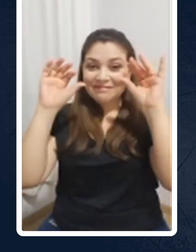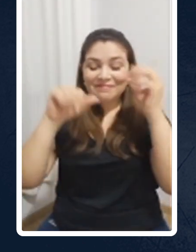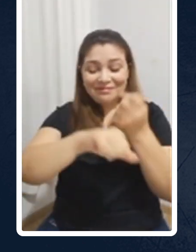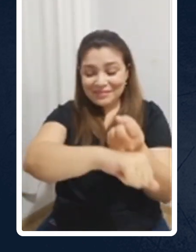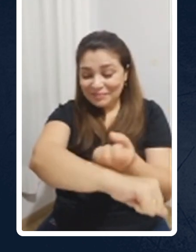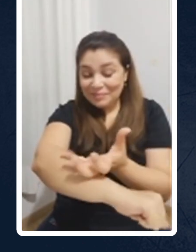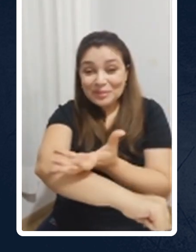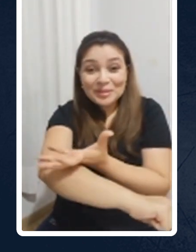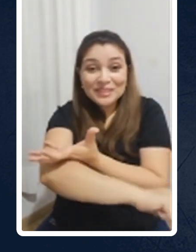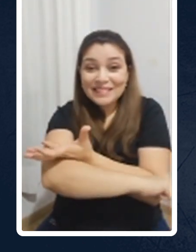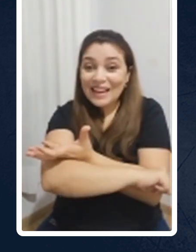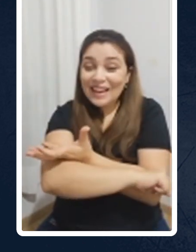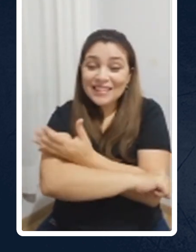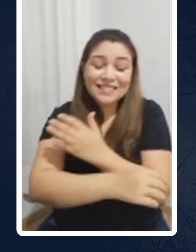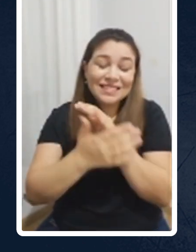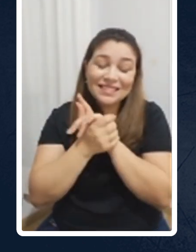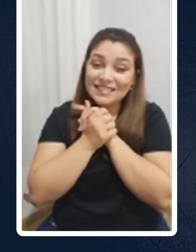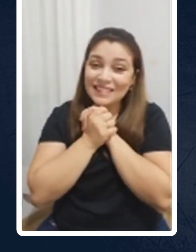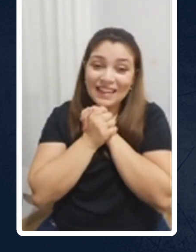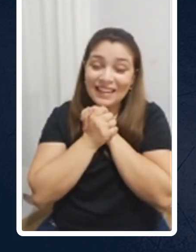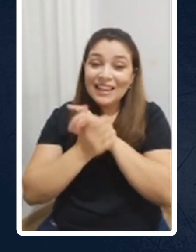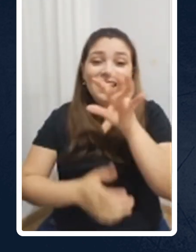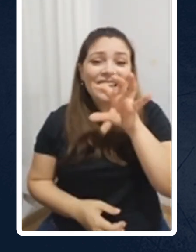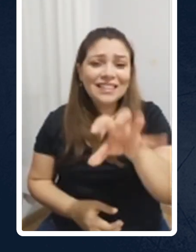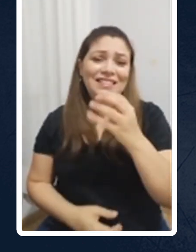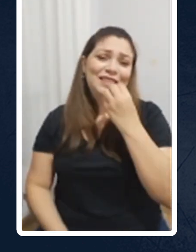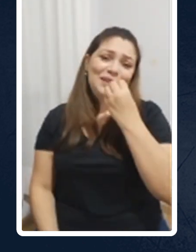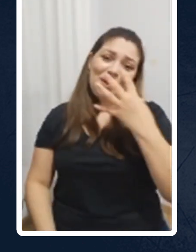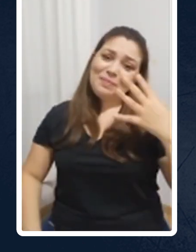Emocionada. Mas assim que é bom.